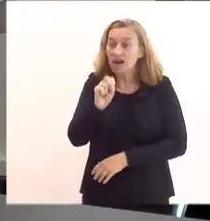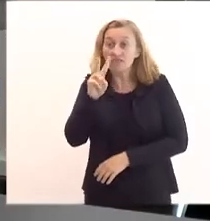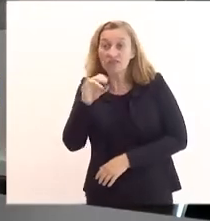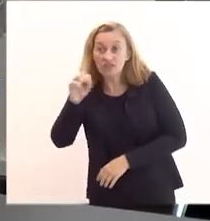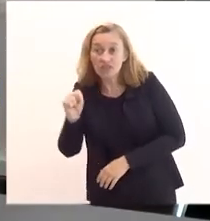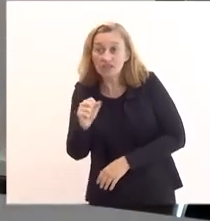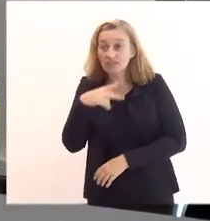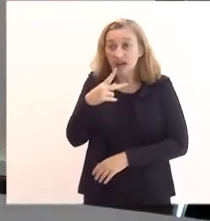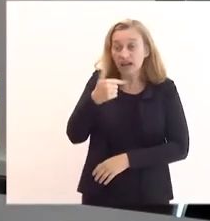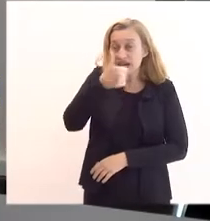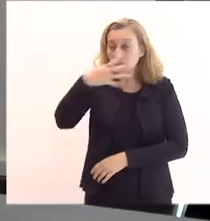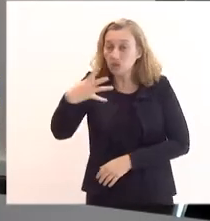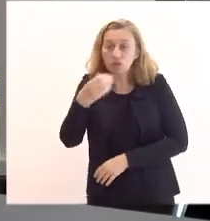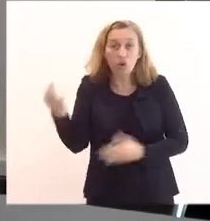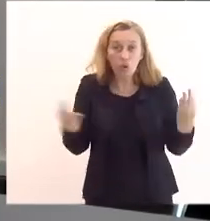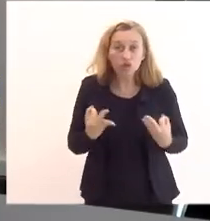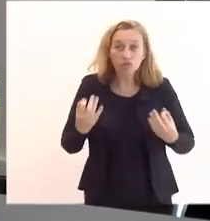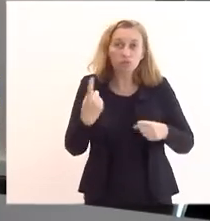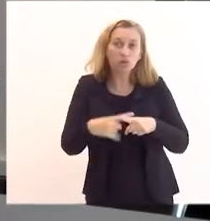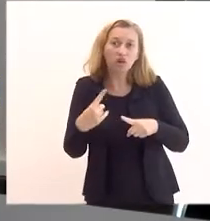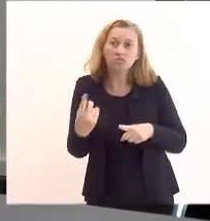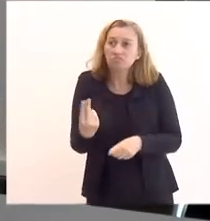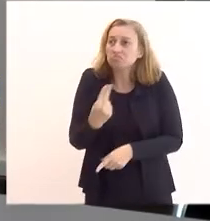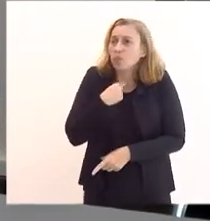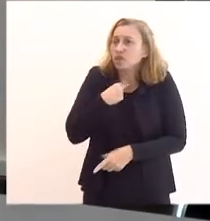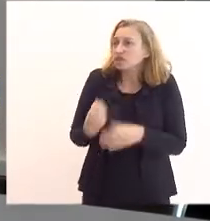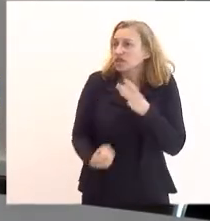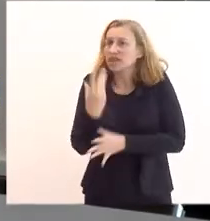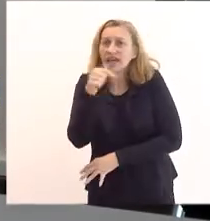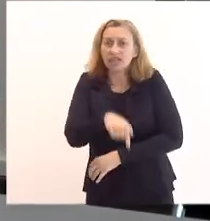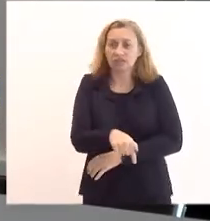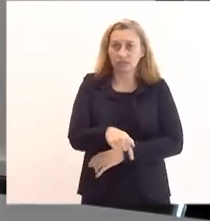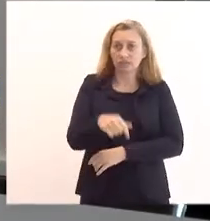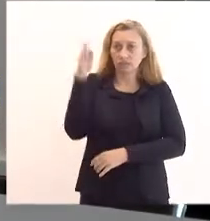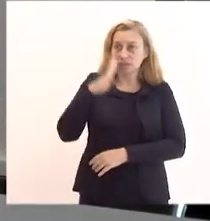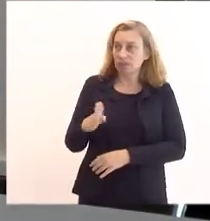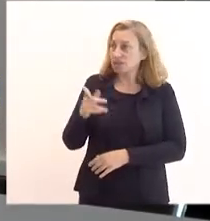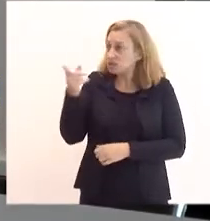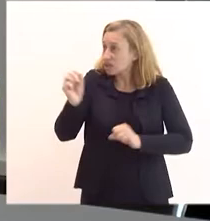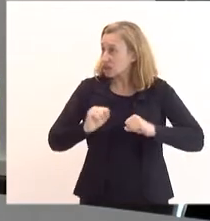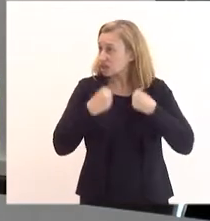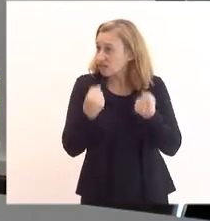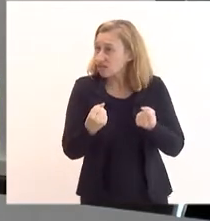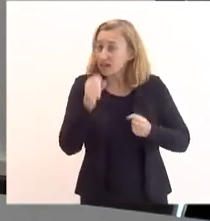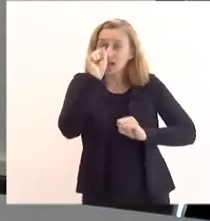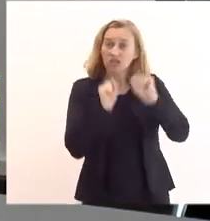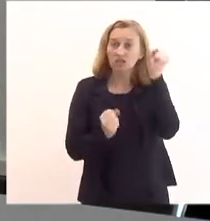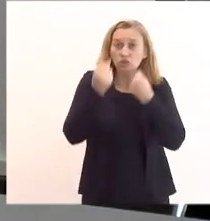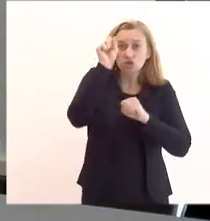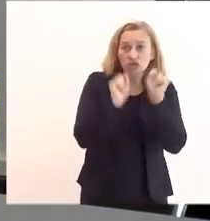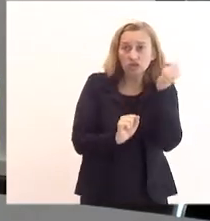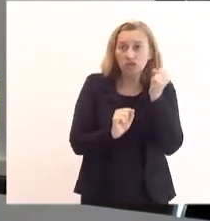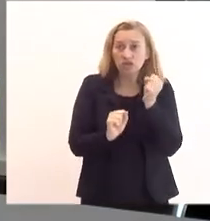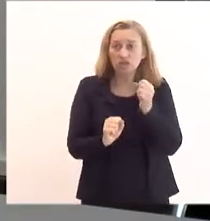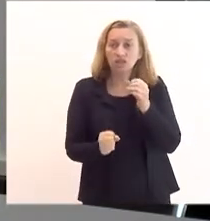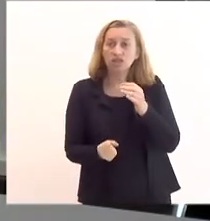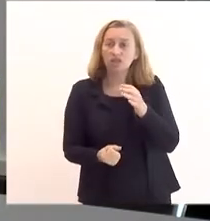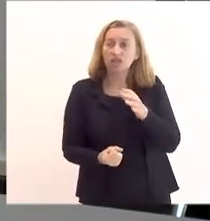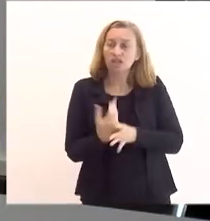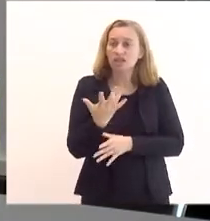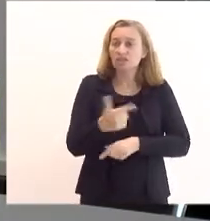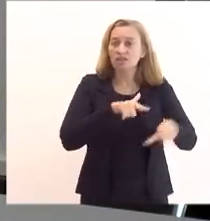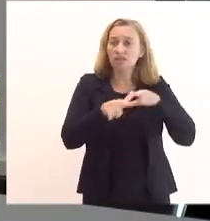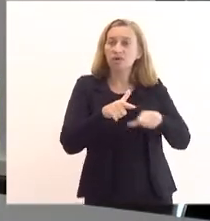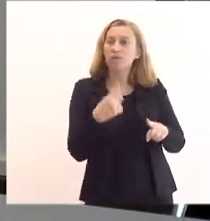são ótimos. Por que não produzir aqui? Não, Vossa Excelência que defende aqui a indústria, a geração de emprego. Por que a gente